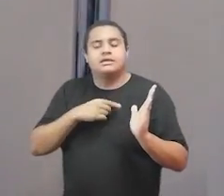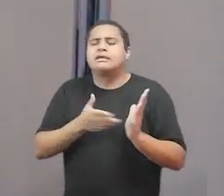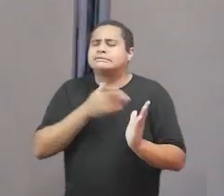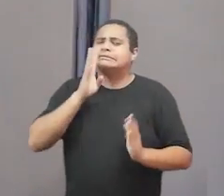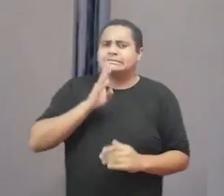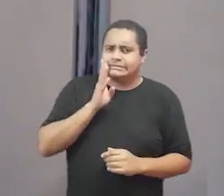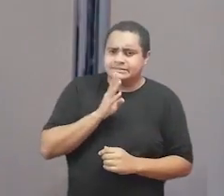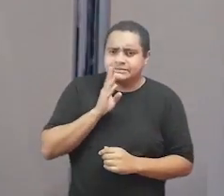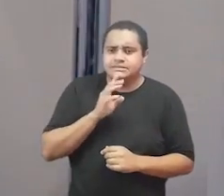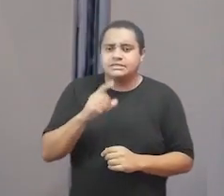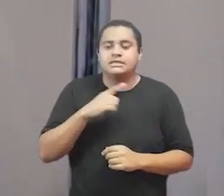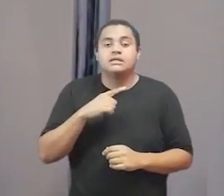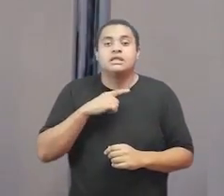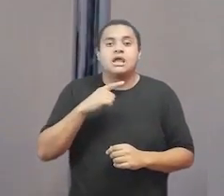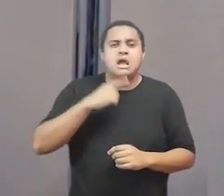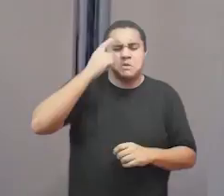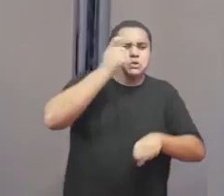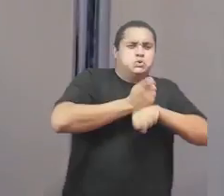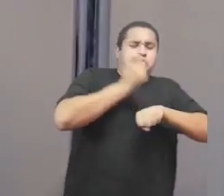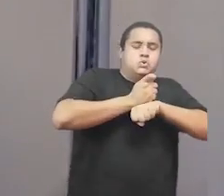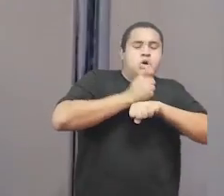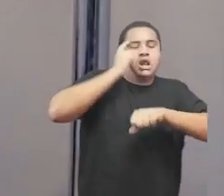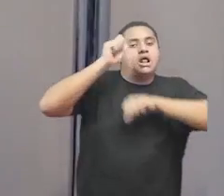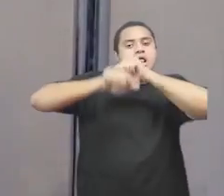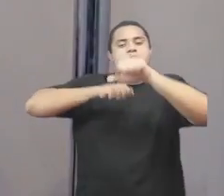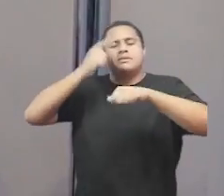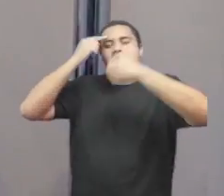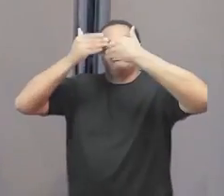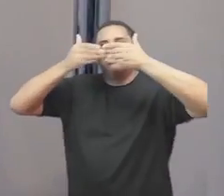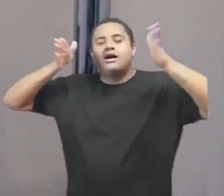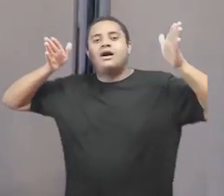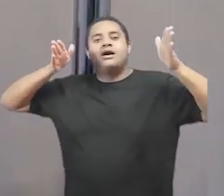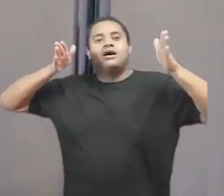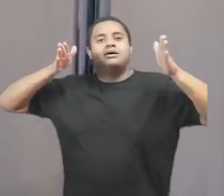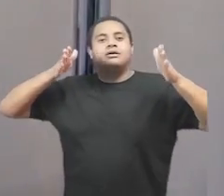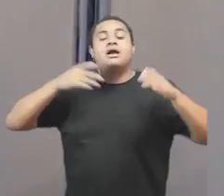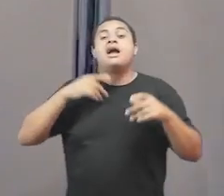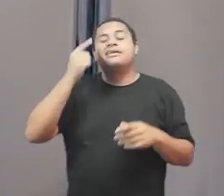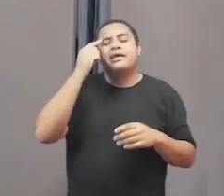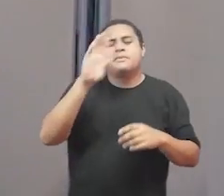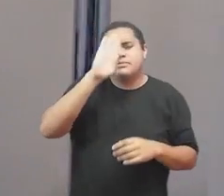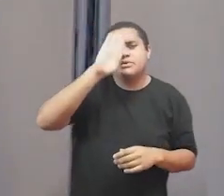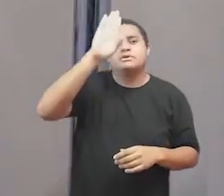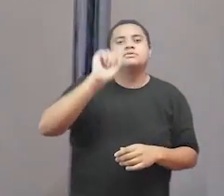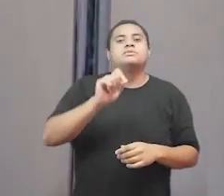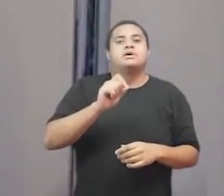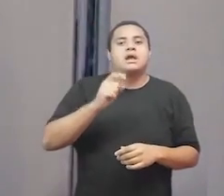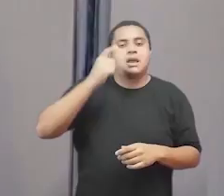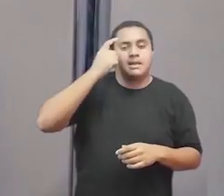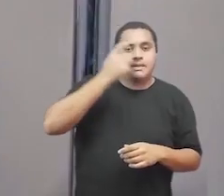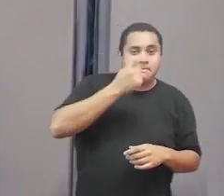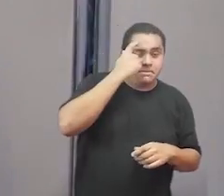subtítulo do livro é De uma mente rígida a uma mente livre e aberta à mudança, e o conceito base do livro é isso aqui: mente